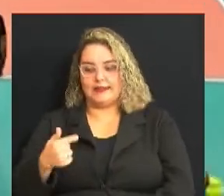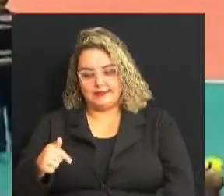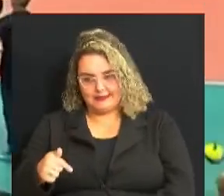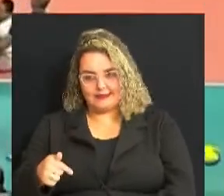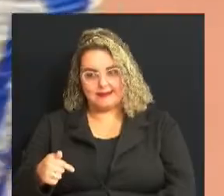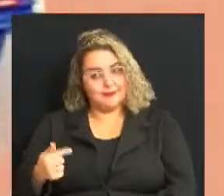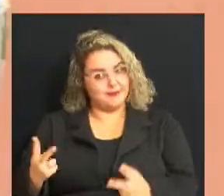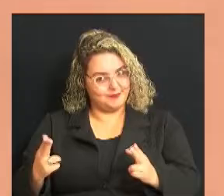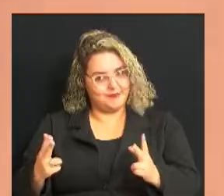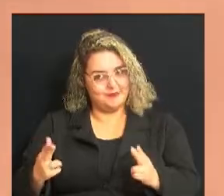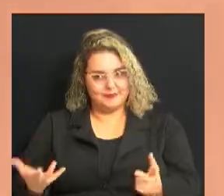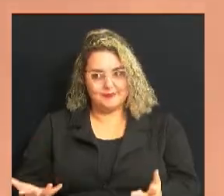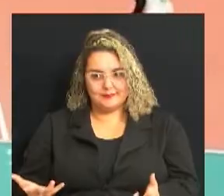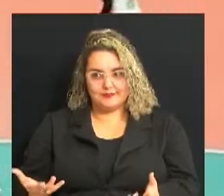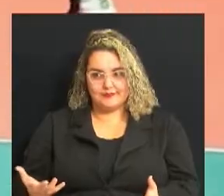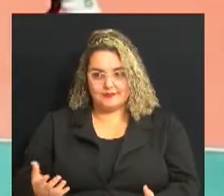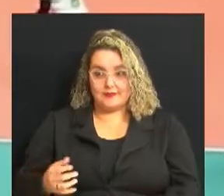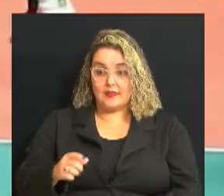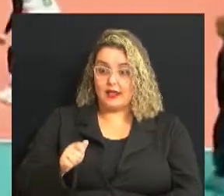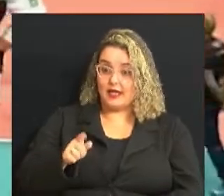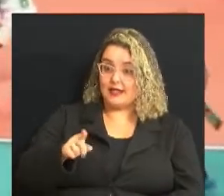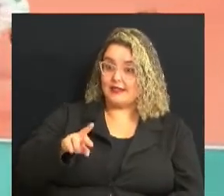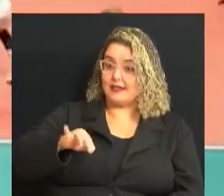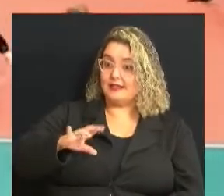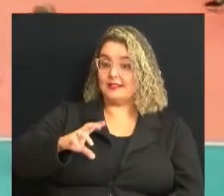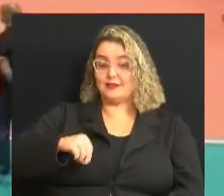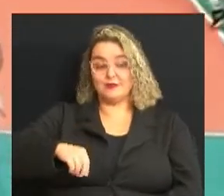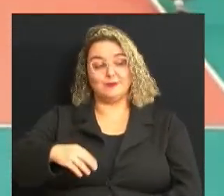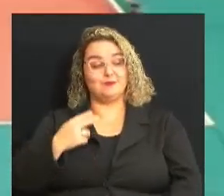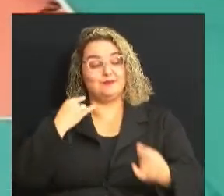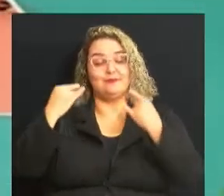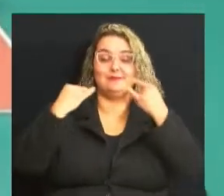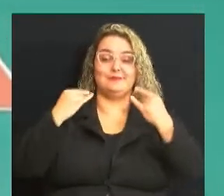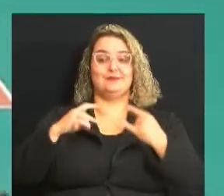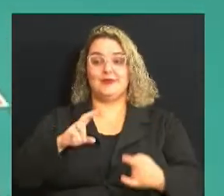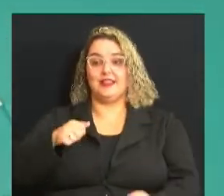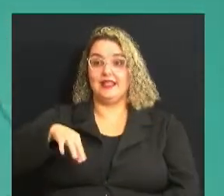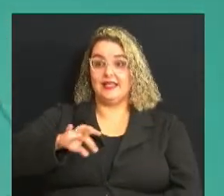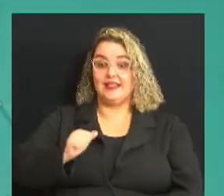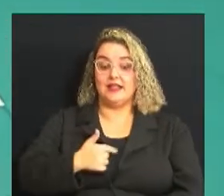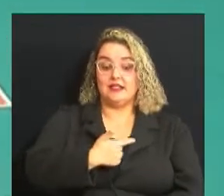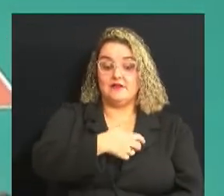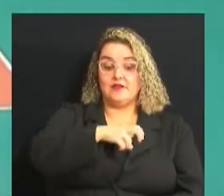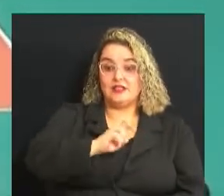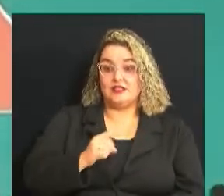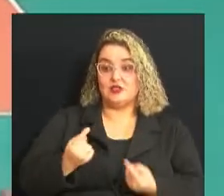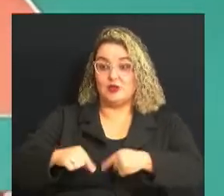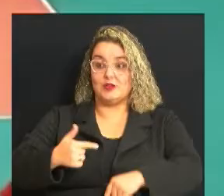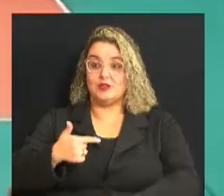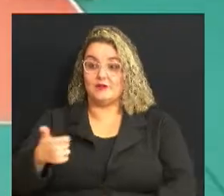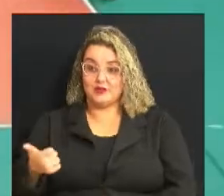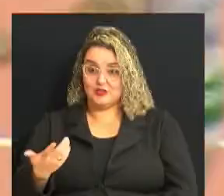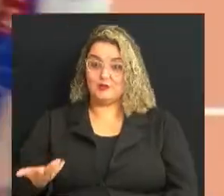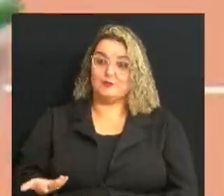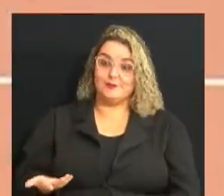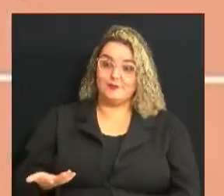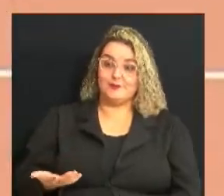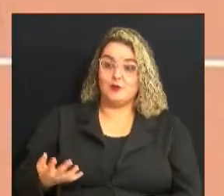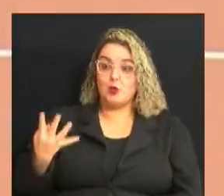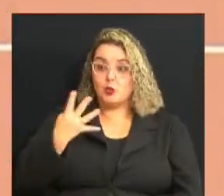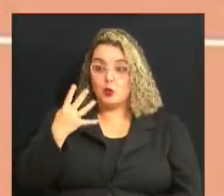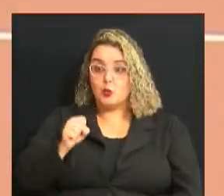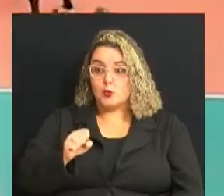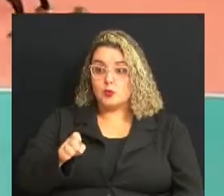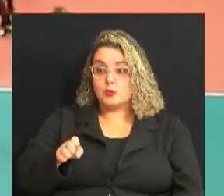o ponteiro Adriano inspirado, o Renata fechou em 25-21. No quarto set,